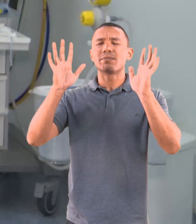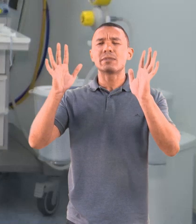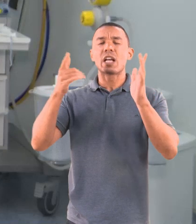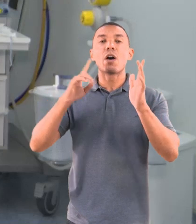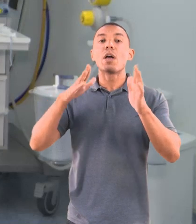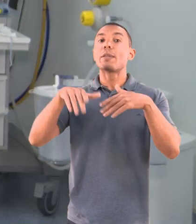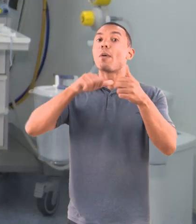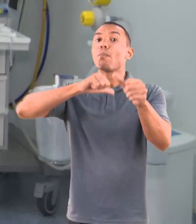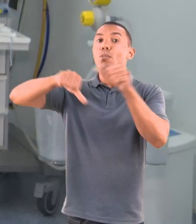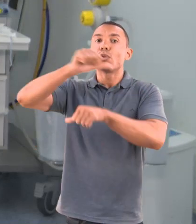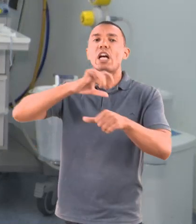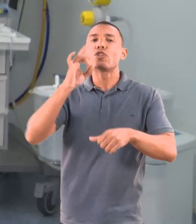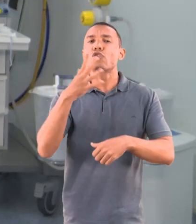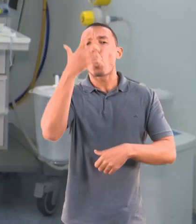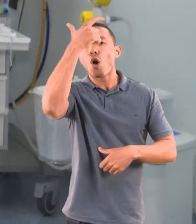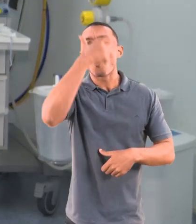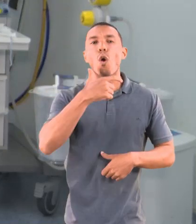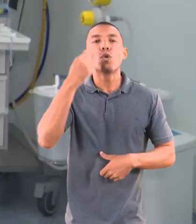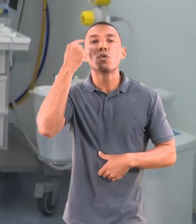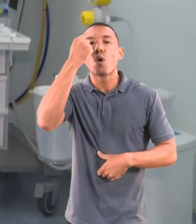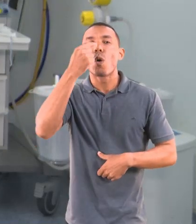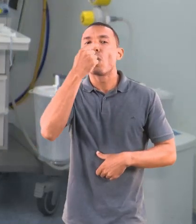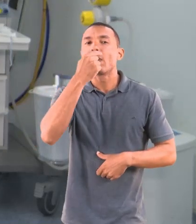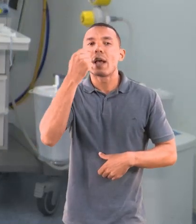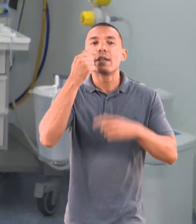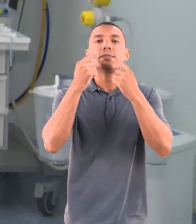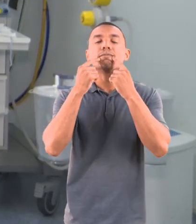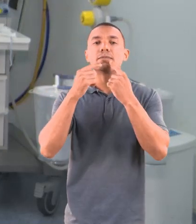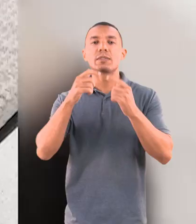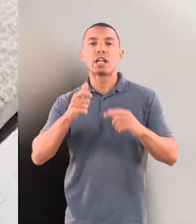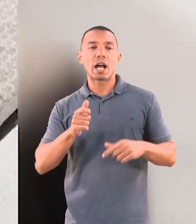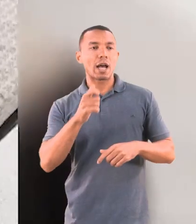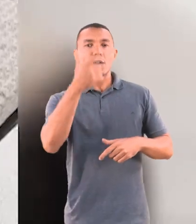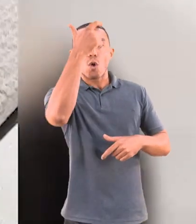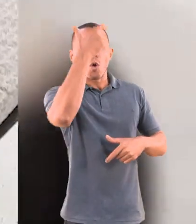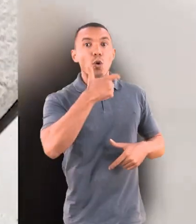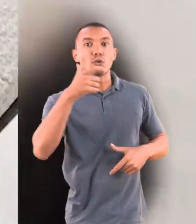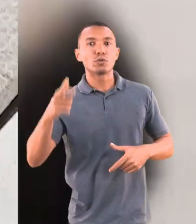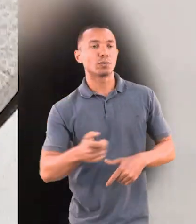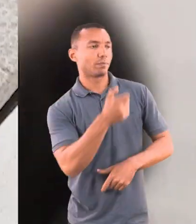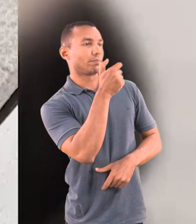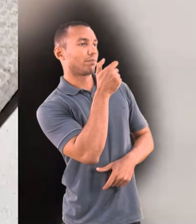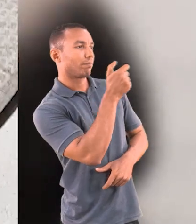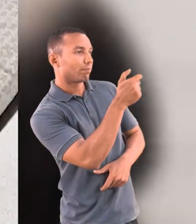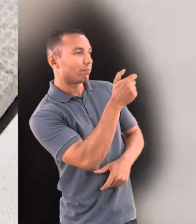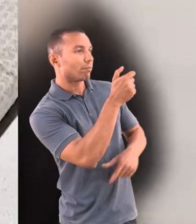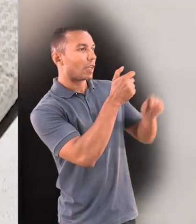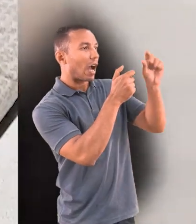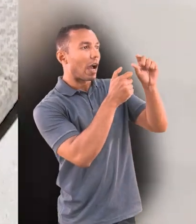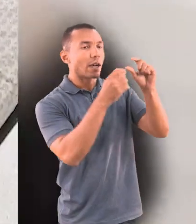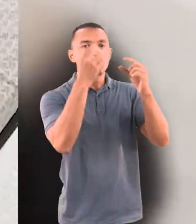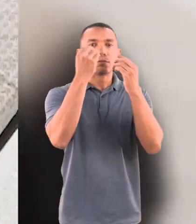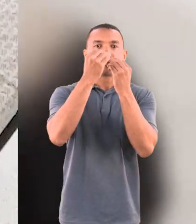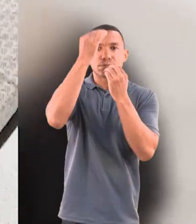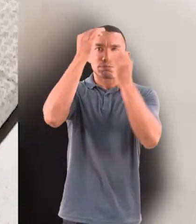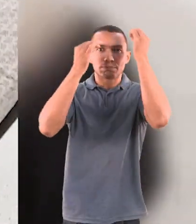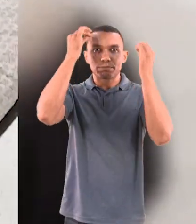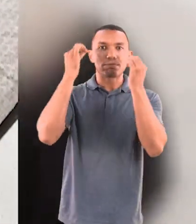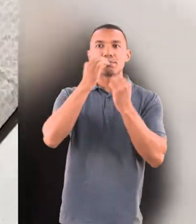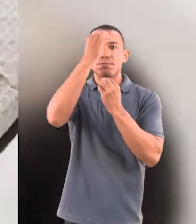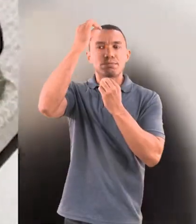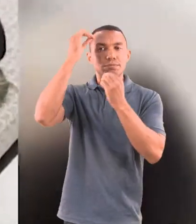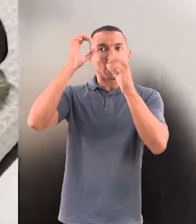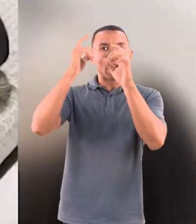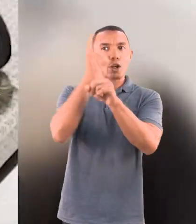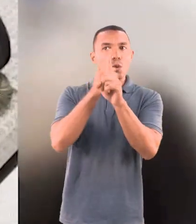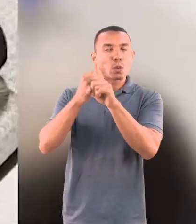dos marcadores de metal que nós utilizamos, que o cirurgião possa simplesmente apontar o celular para a face do paciente